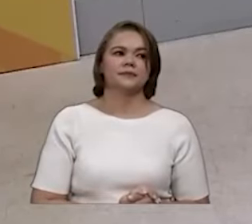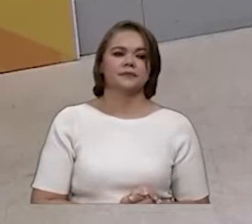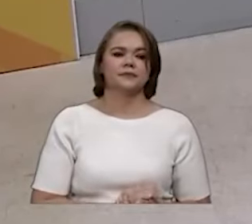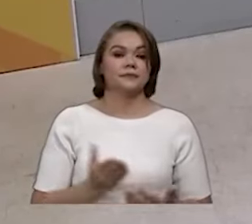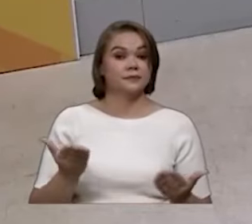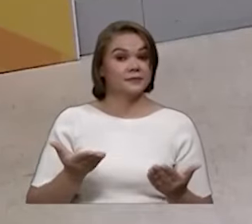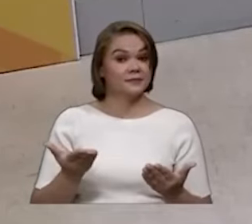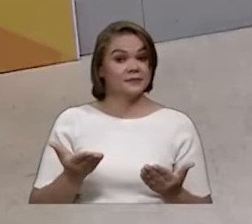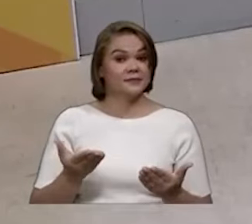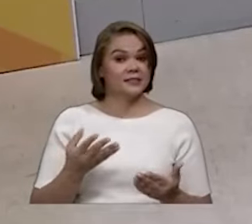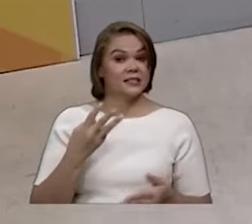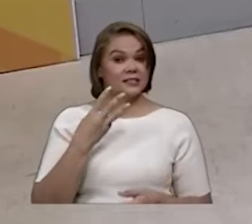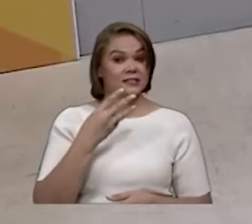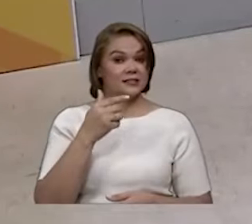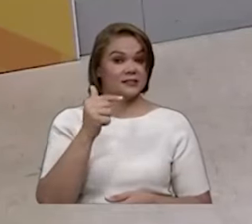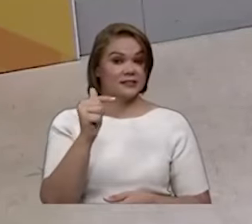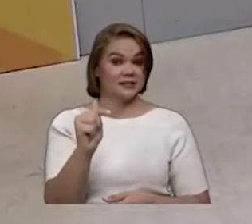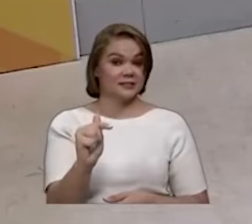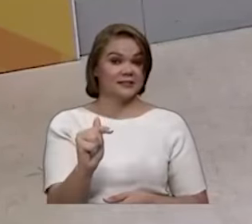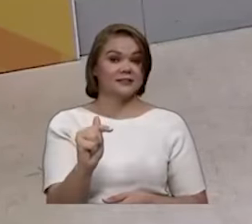E agora, hein, que saiu